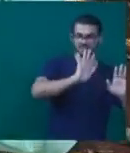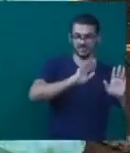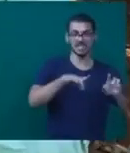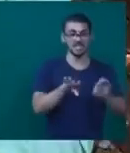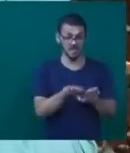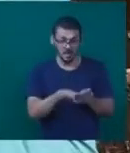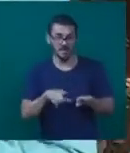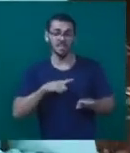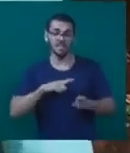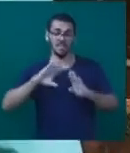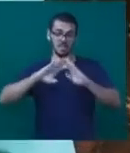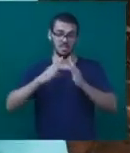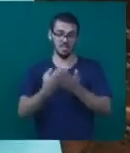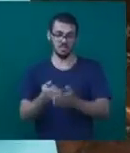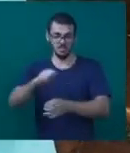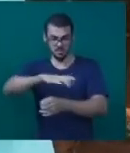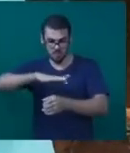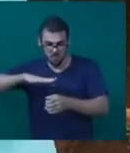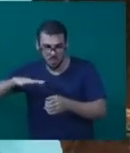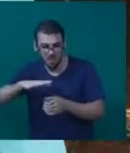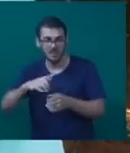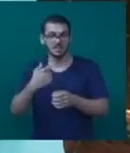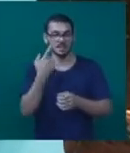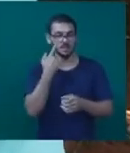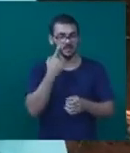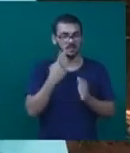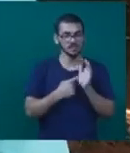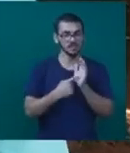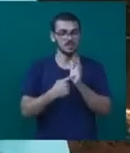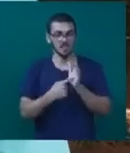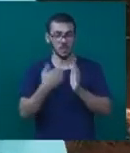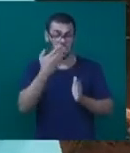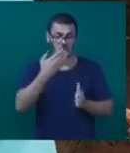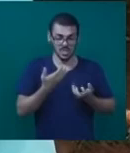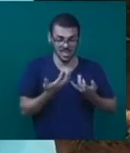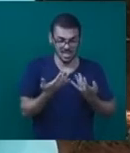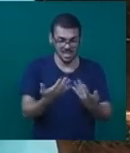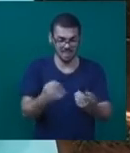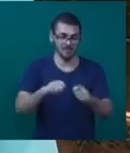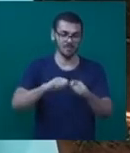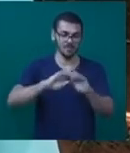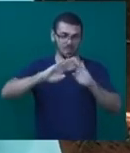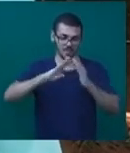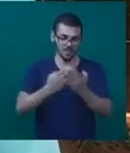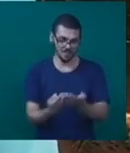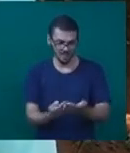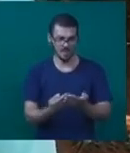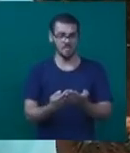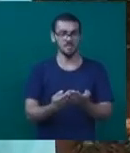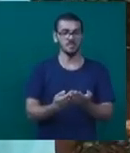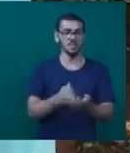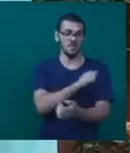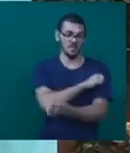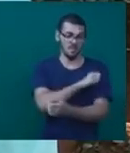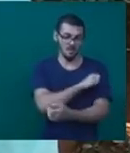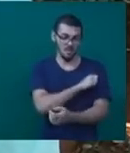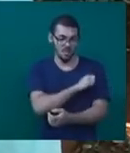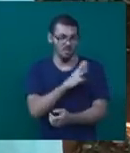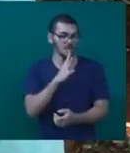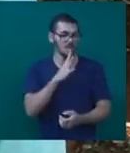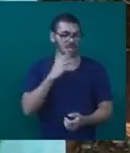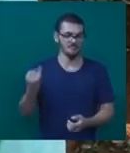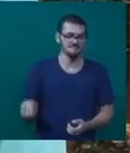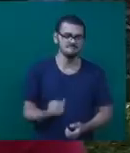extensão, como essa, um doce jardim montado na escola para que os estudantes entendam a importância das abelhas no